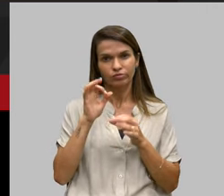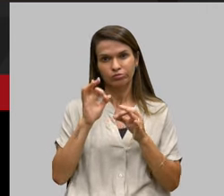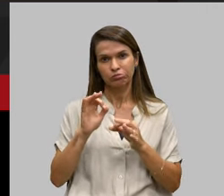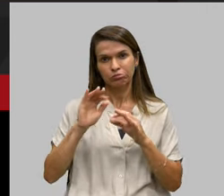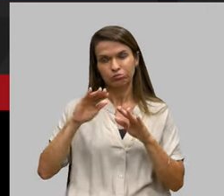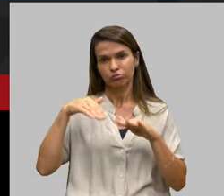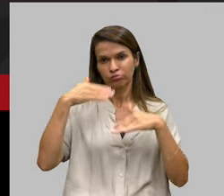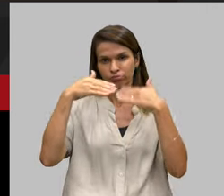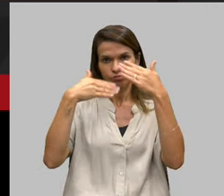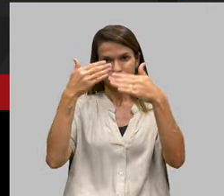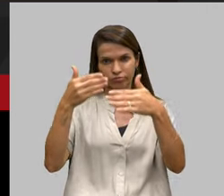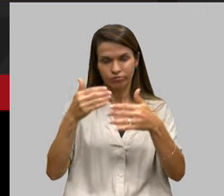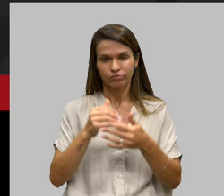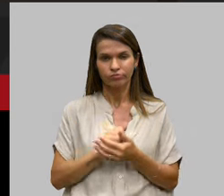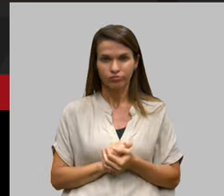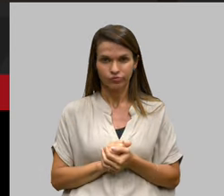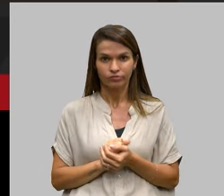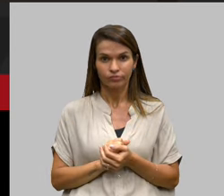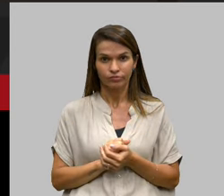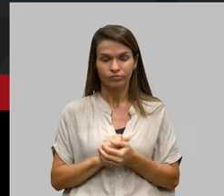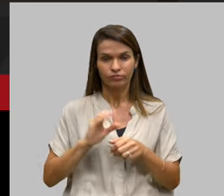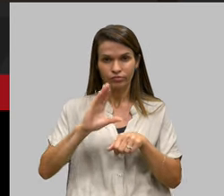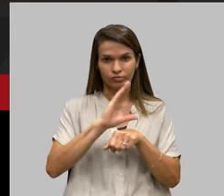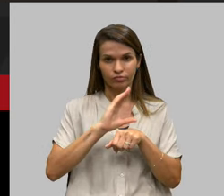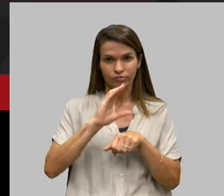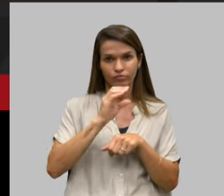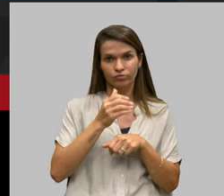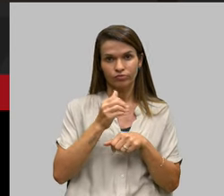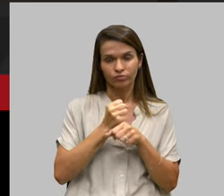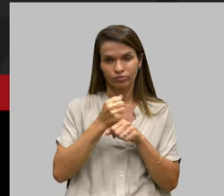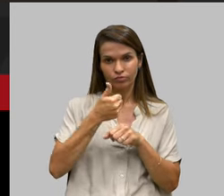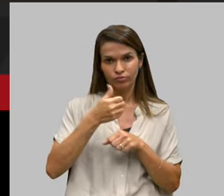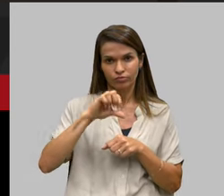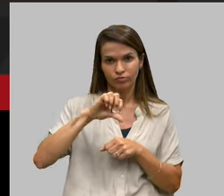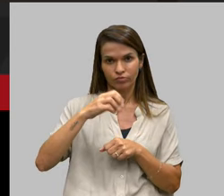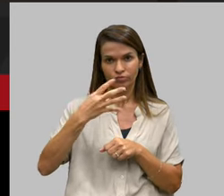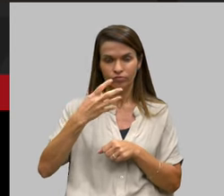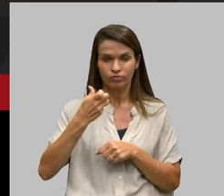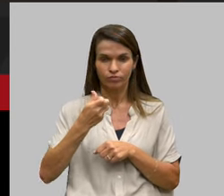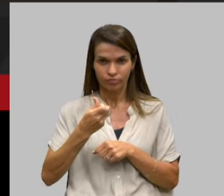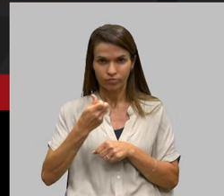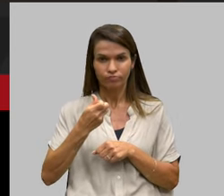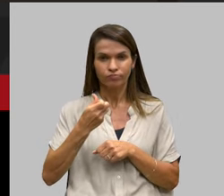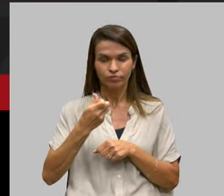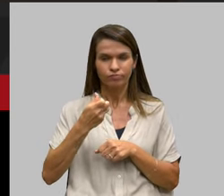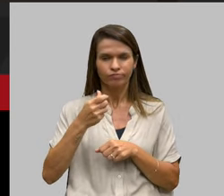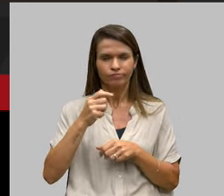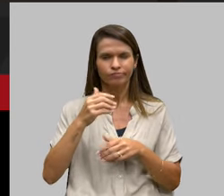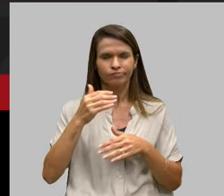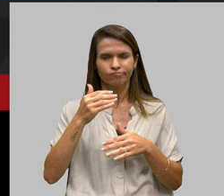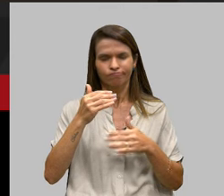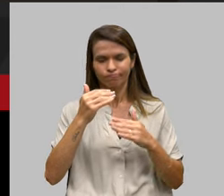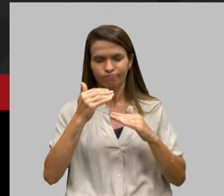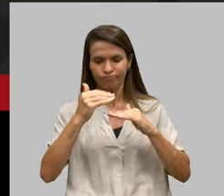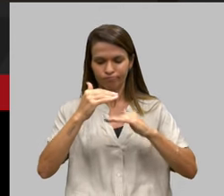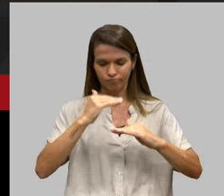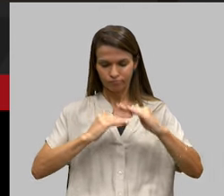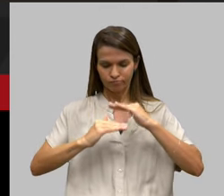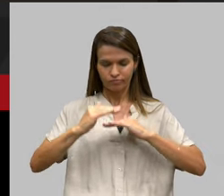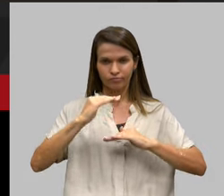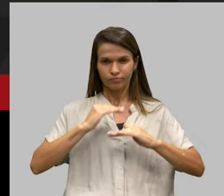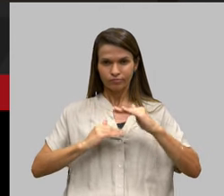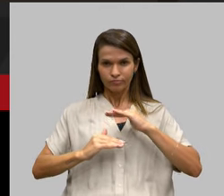atividade a Constituição de 1946 uma constituição a mais progressiva de todos os tempos e que